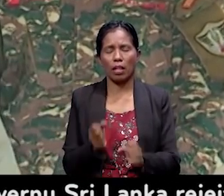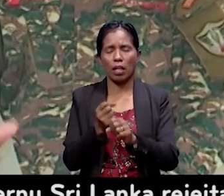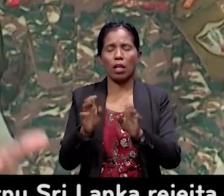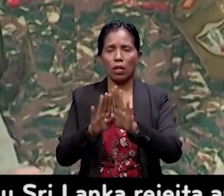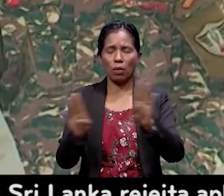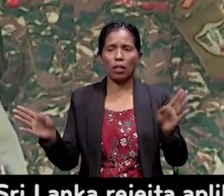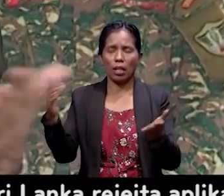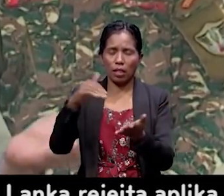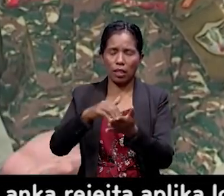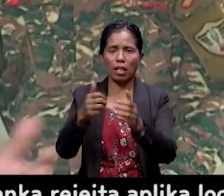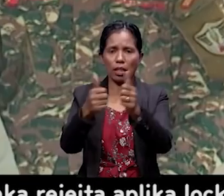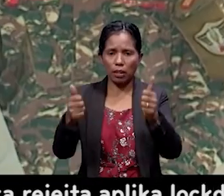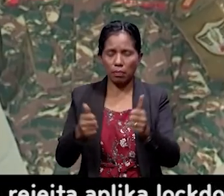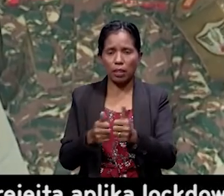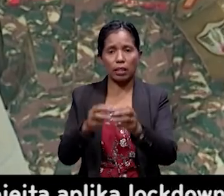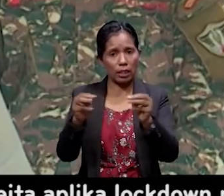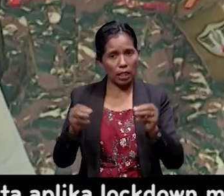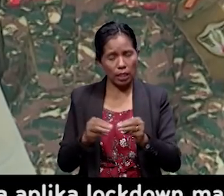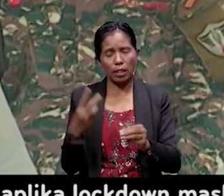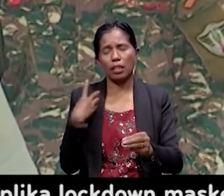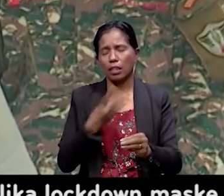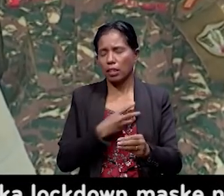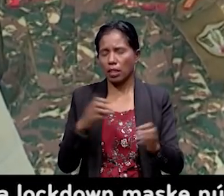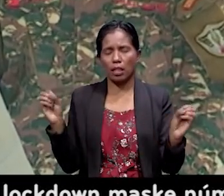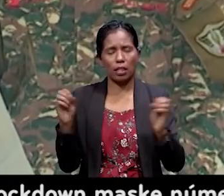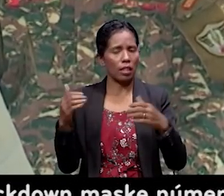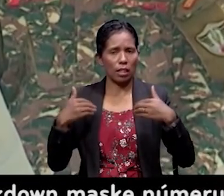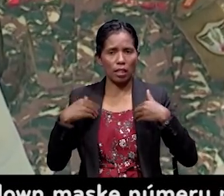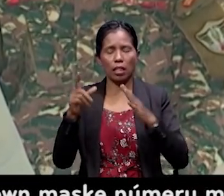reativa fila fala arte marcial e depois lá ia, lei Roma que controla a Sira.